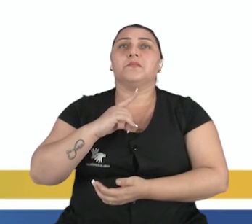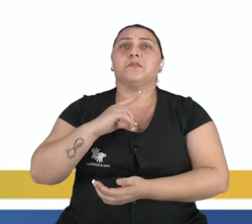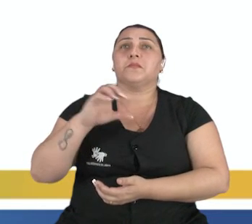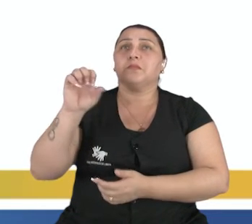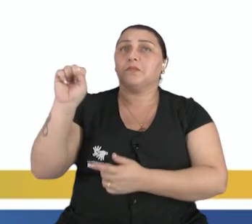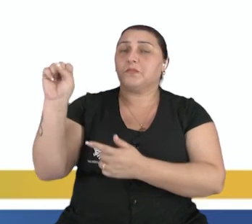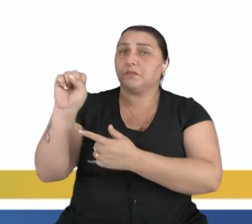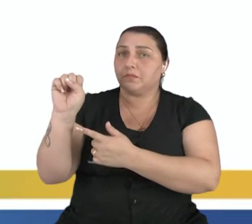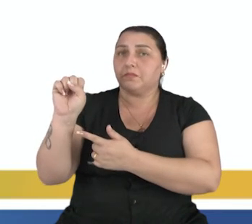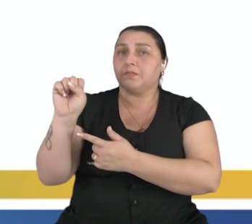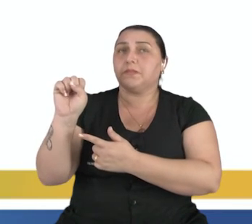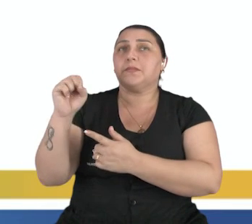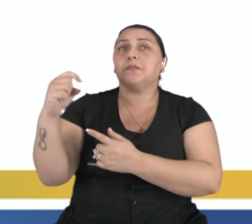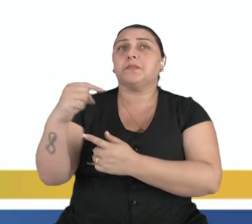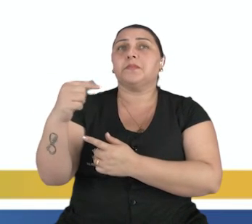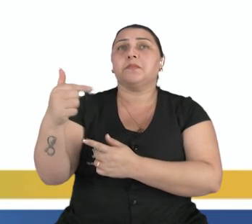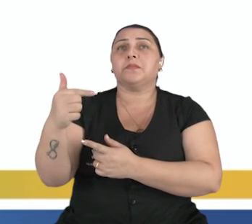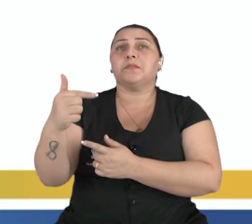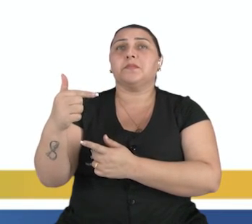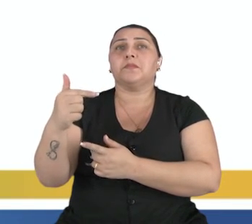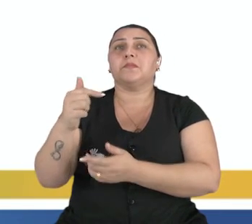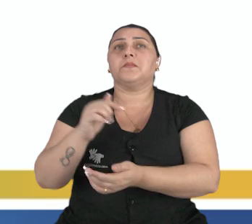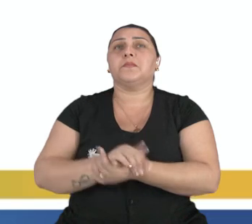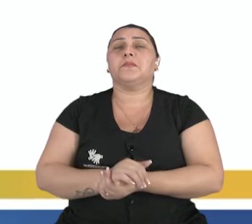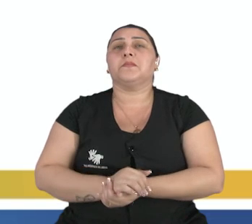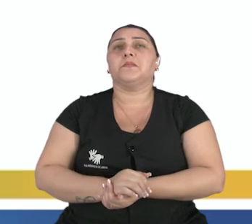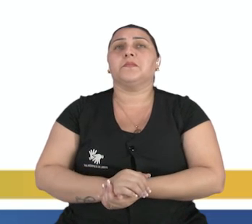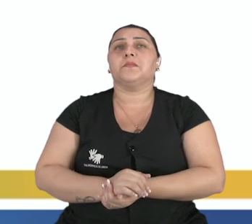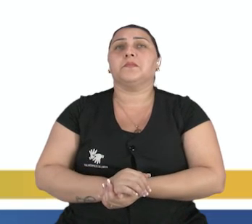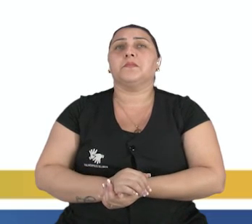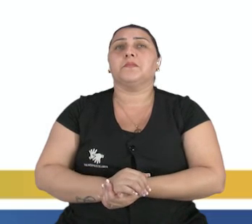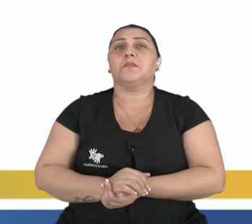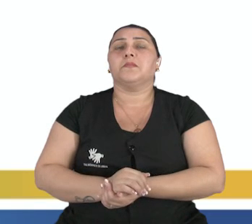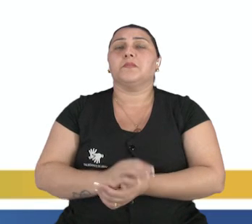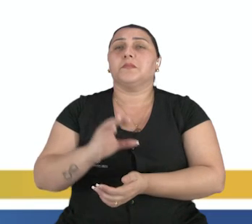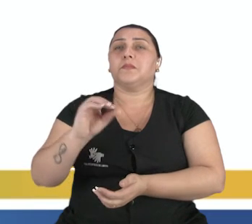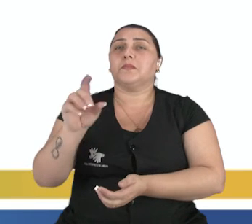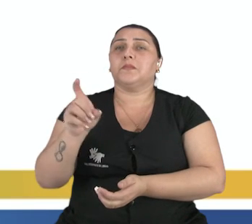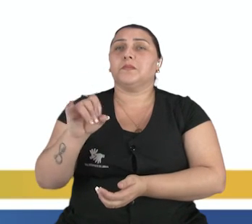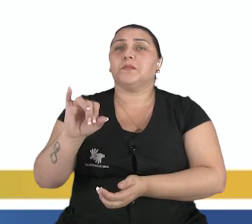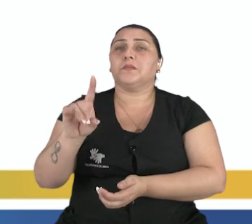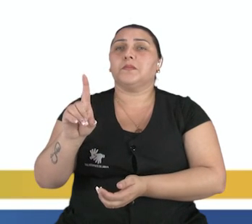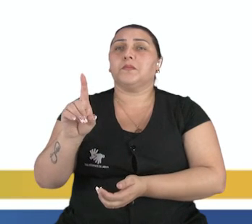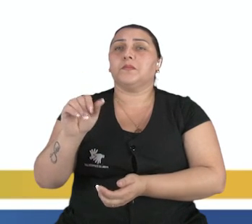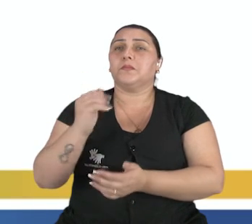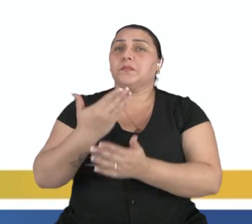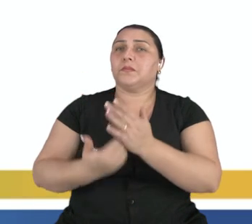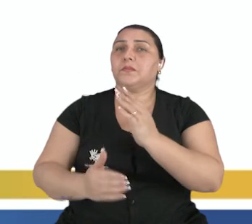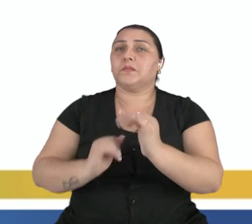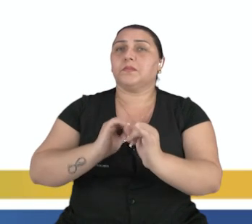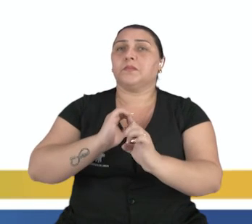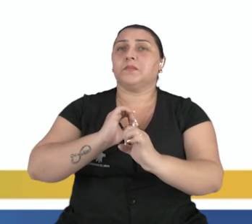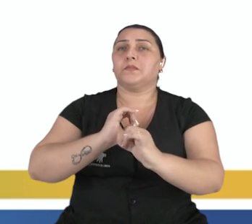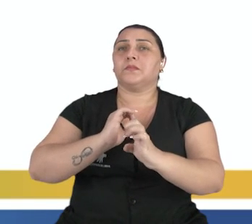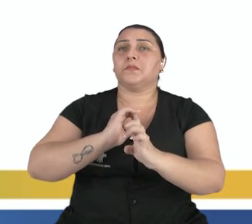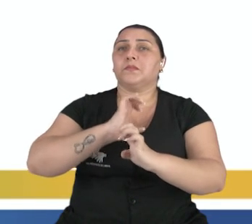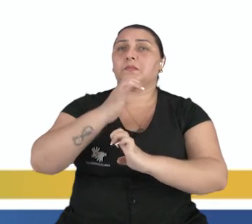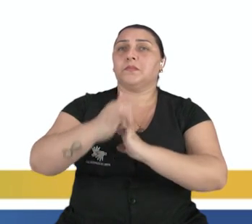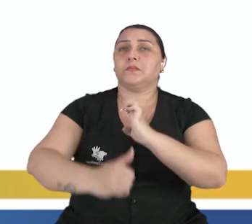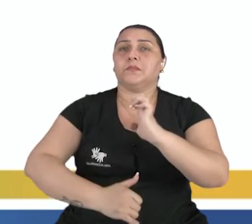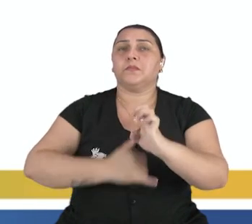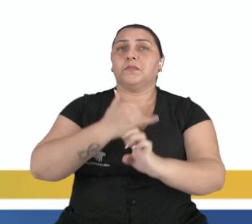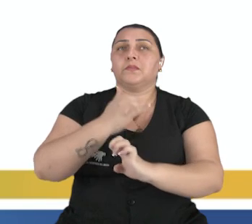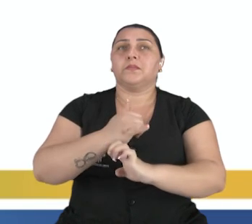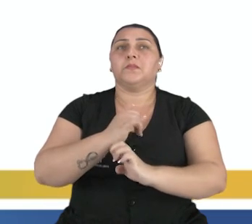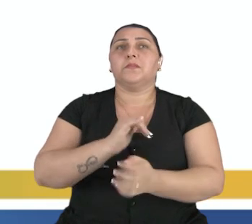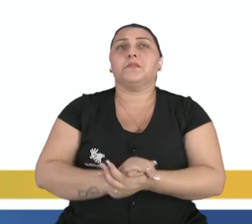carga menos 2, e ocorreu uma oxidação, uma perda de elétrons, então ele aumentou a carga